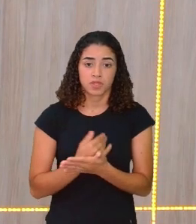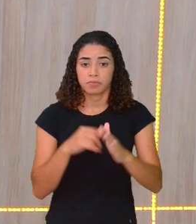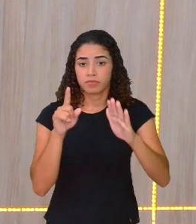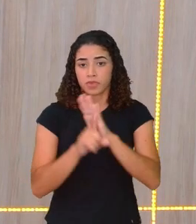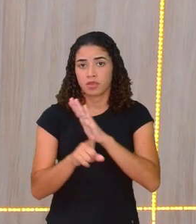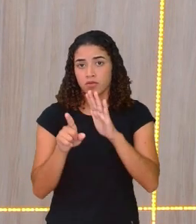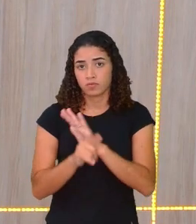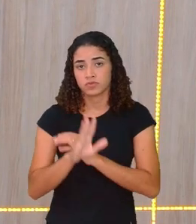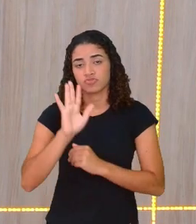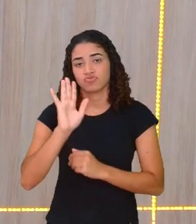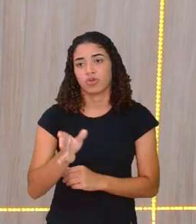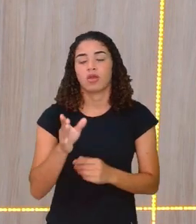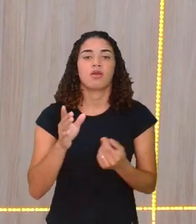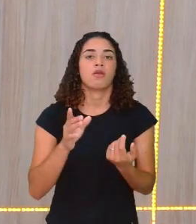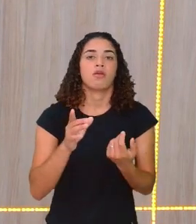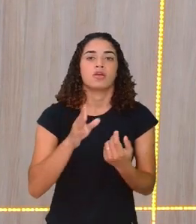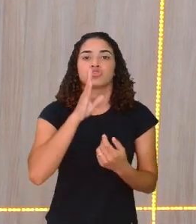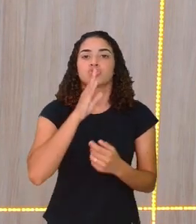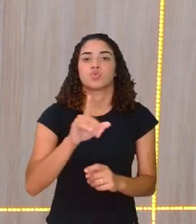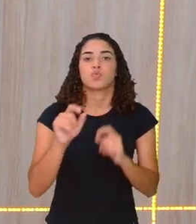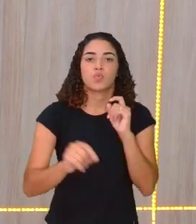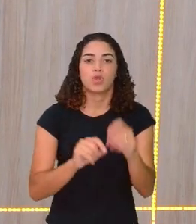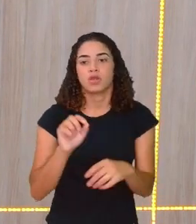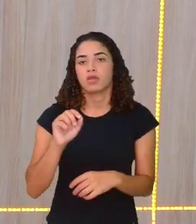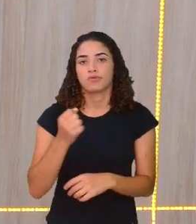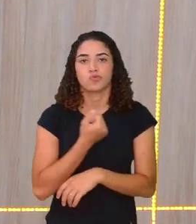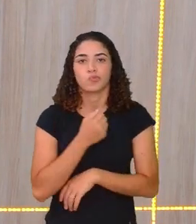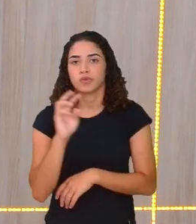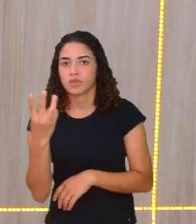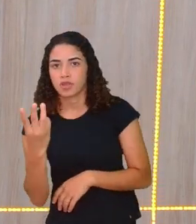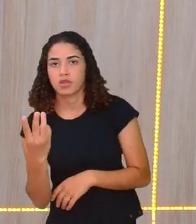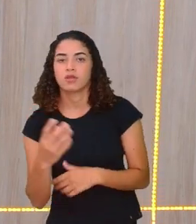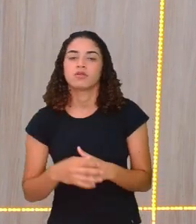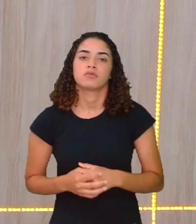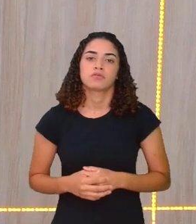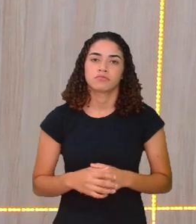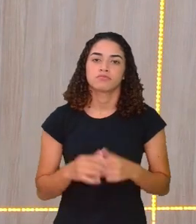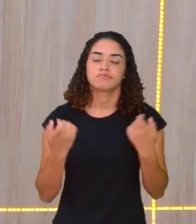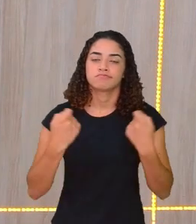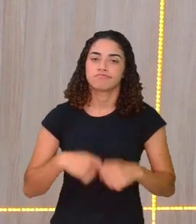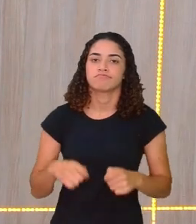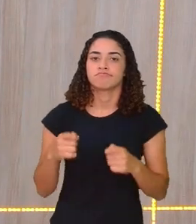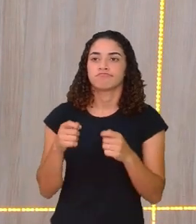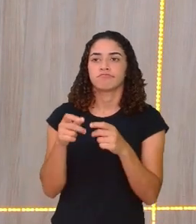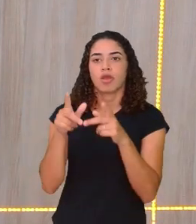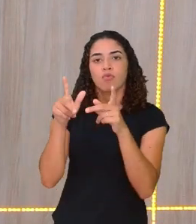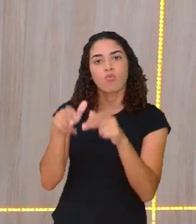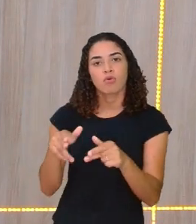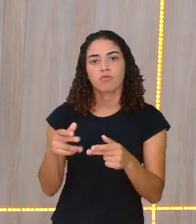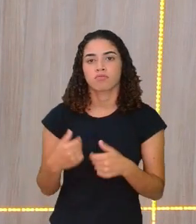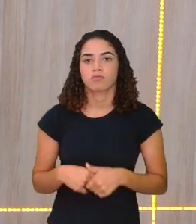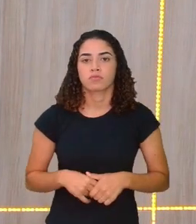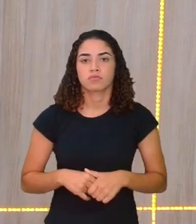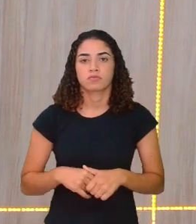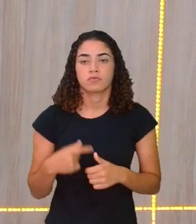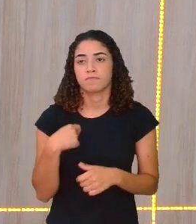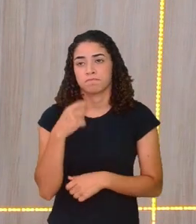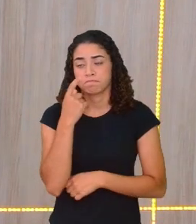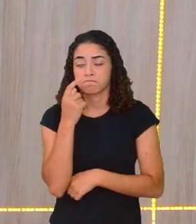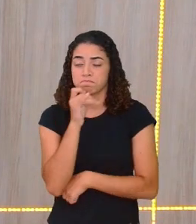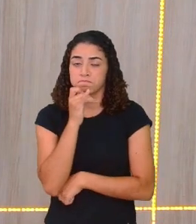igual a 3. Você vai fazer de acordo com o que vier especificado no enunciado da questão. Vamos ver aqui alguns